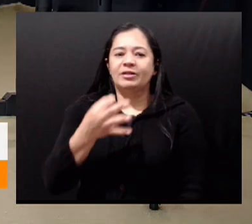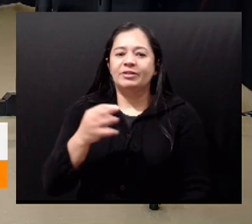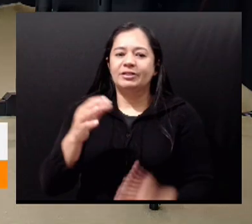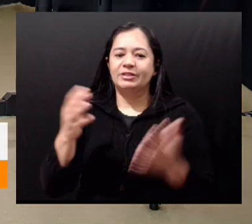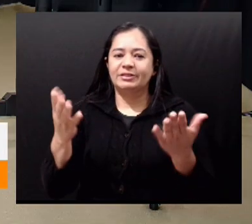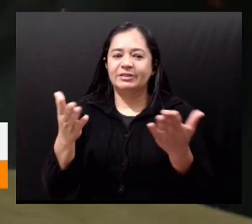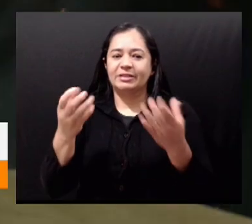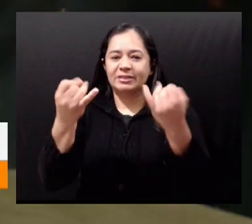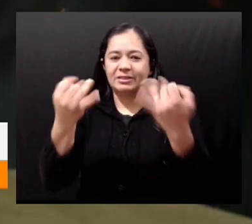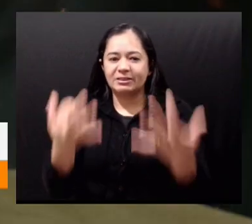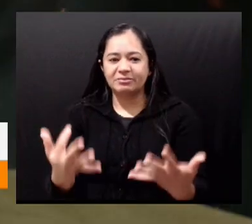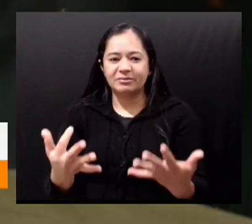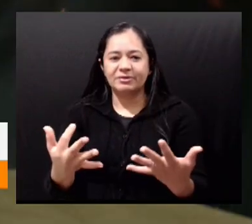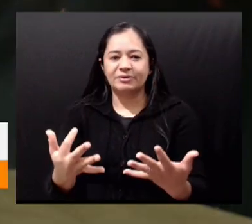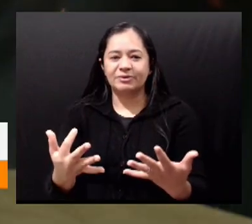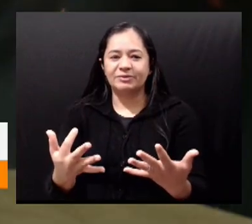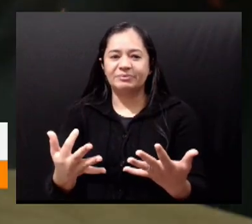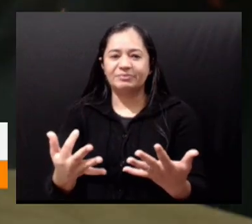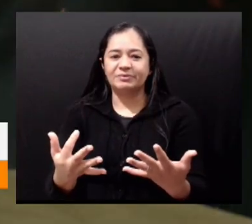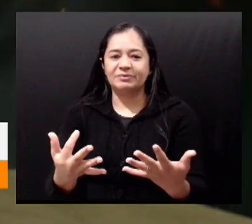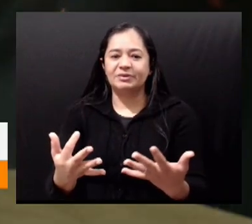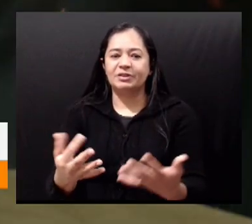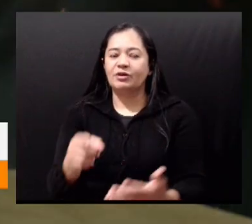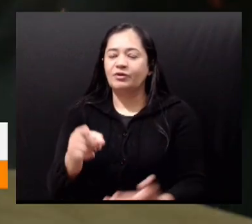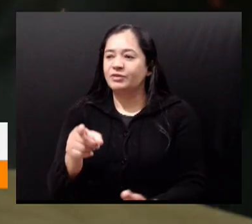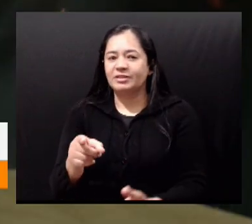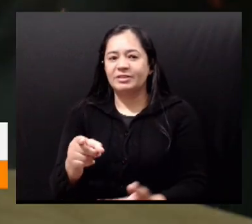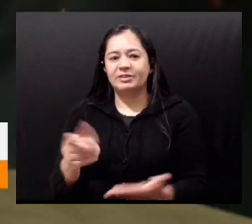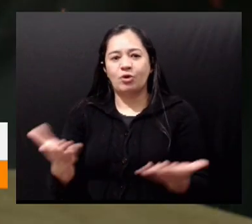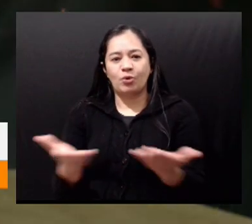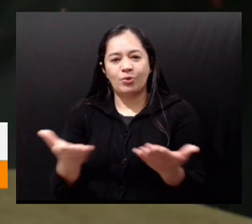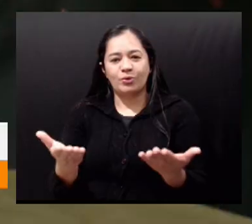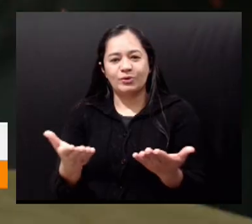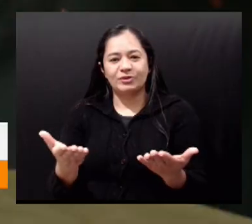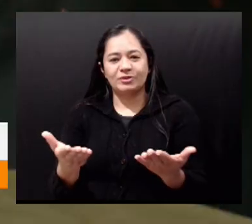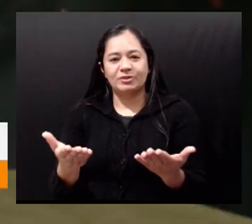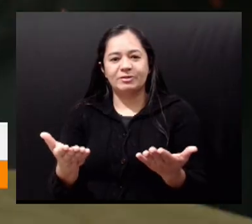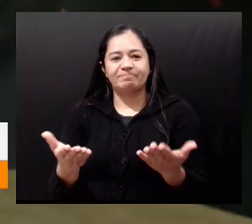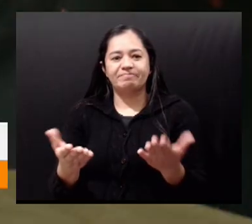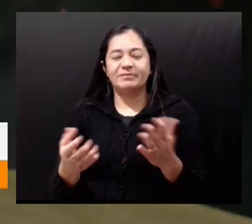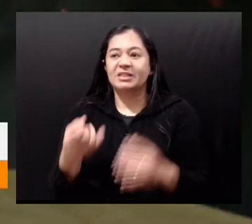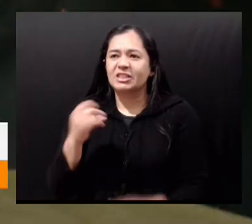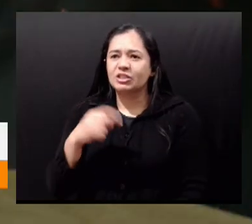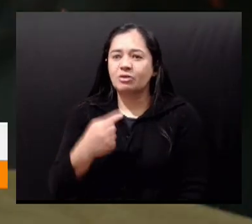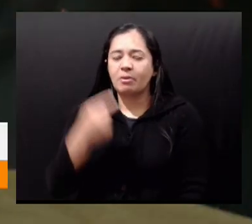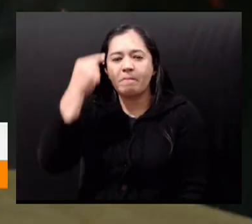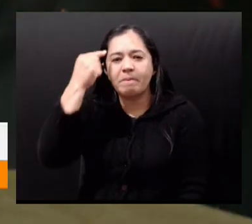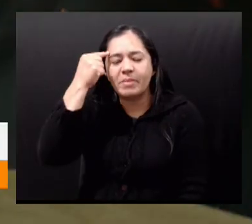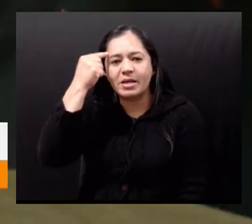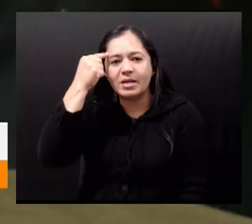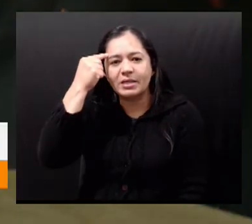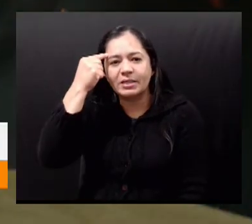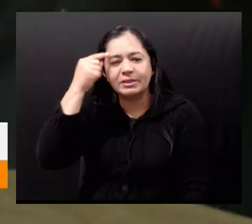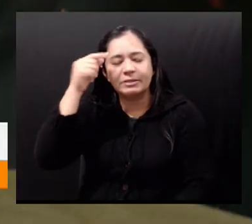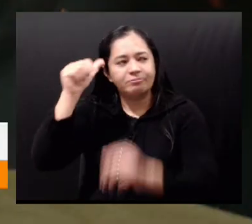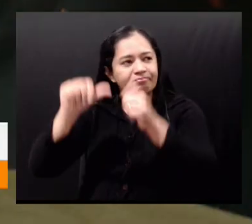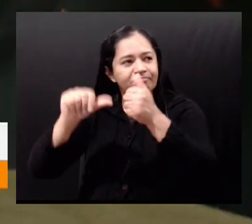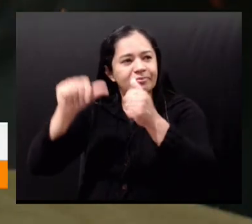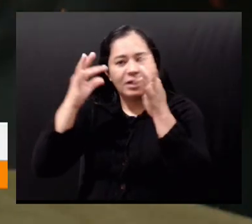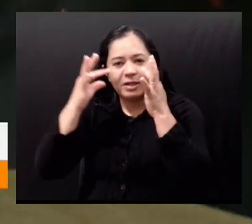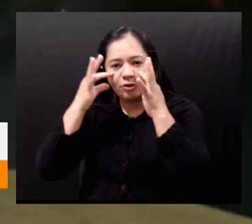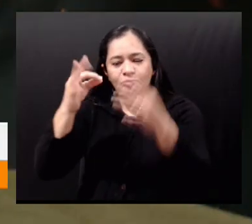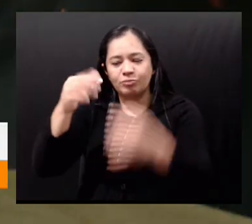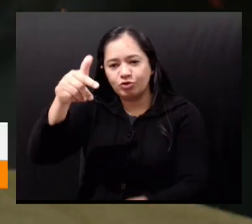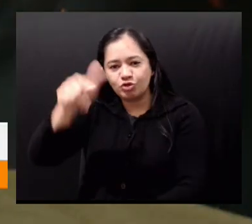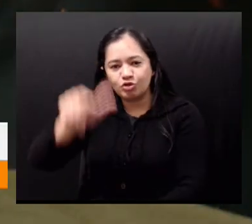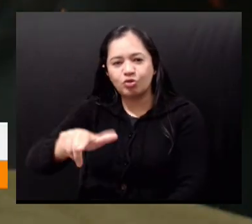essas pontuações que vocês colocam aqui no programa, gente, se a gente parar para analisar e ouvir novamente,